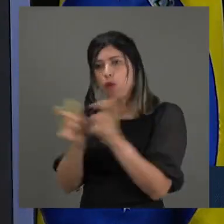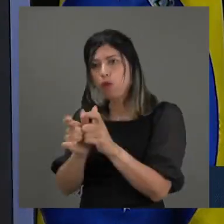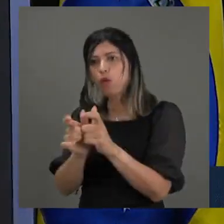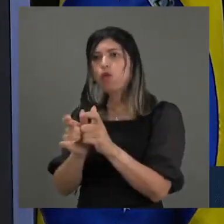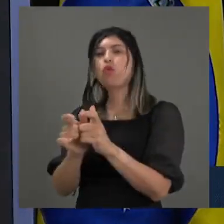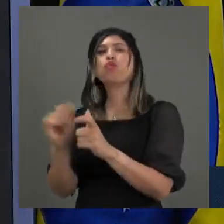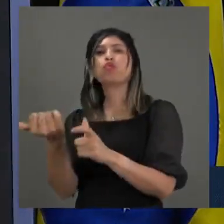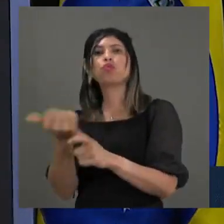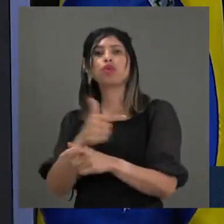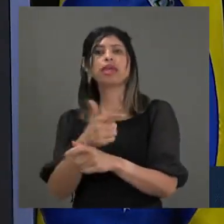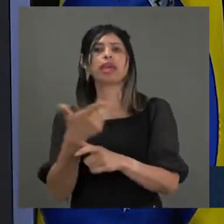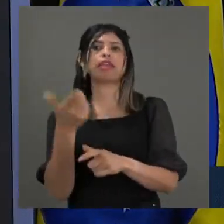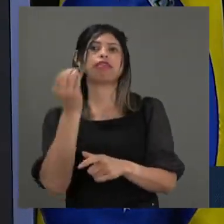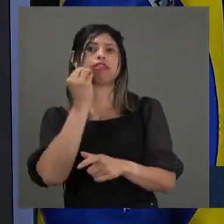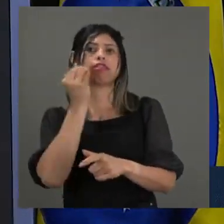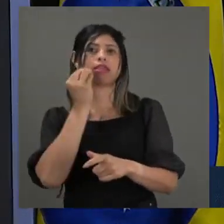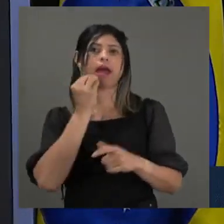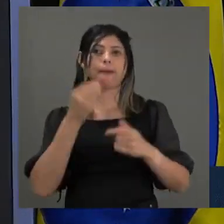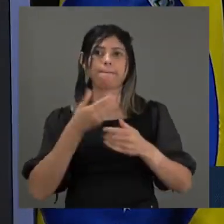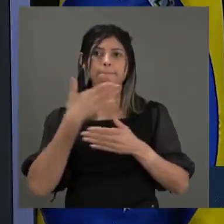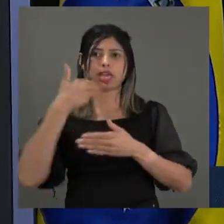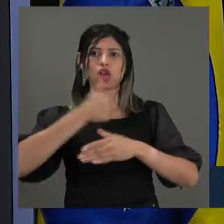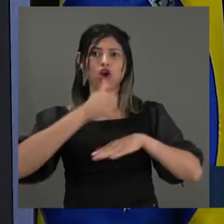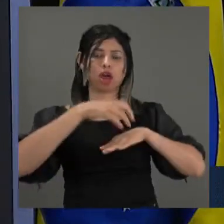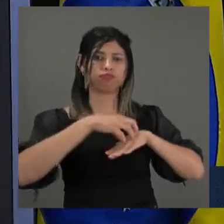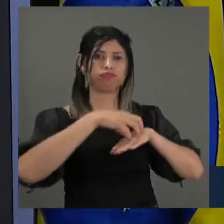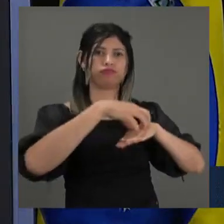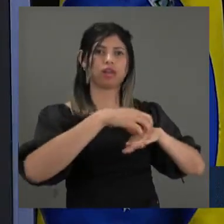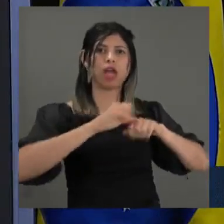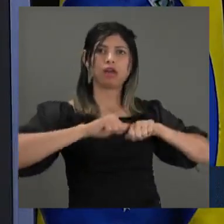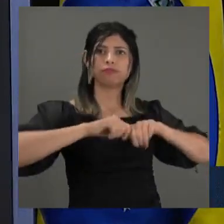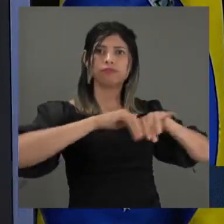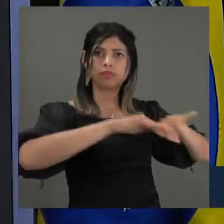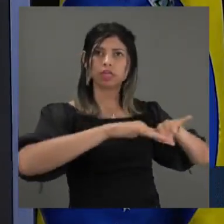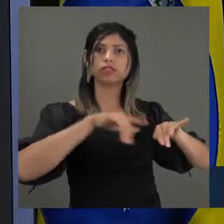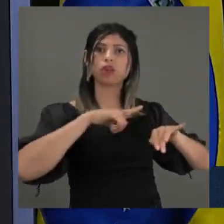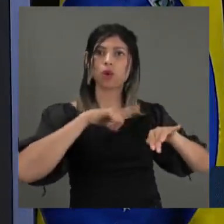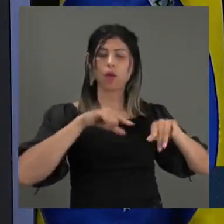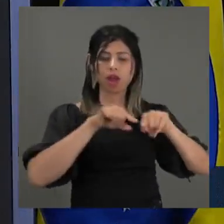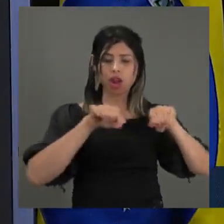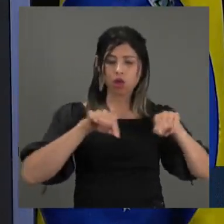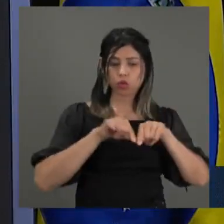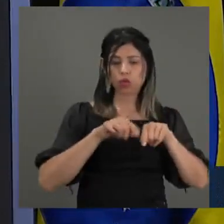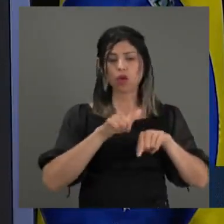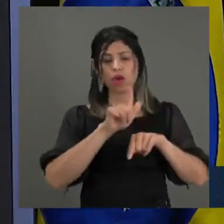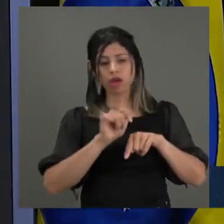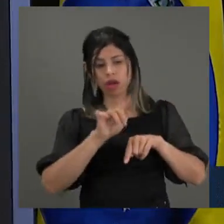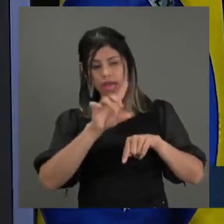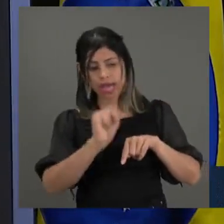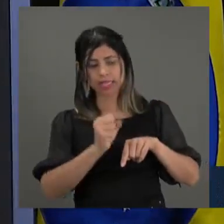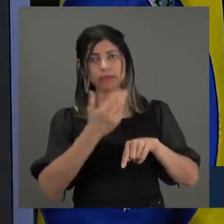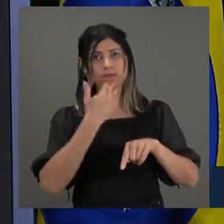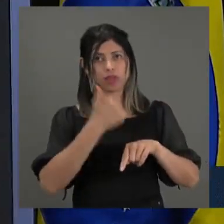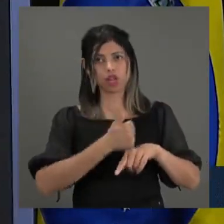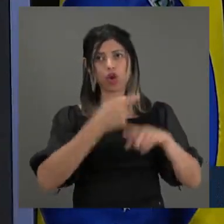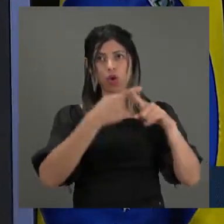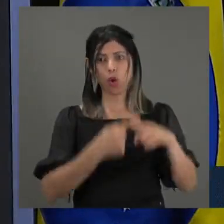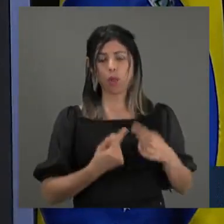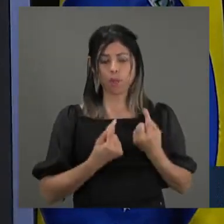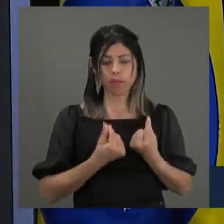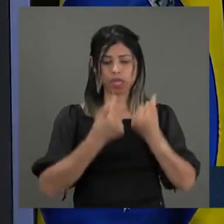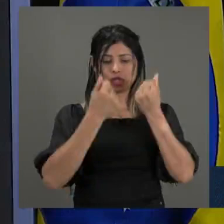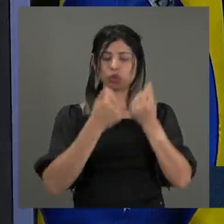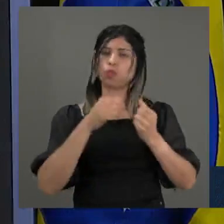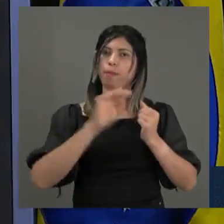ajudar na produção e na exploração dos 50 milhões de metros cúbicos de gás para ter um gás mais competitivo, a um preço competitivo